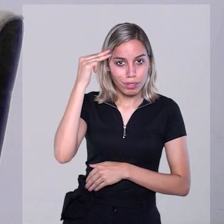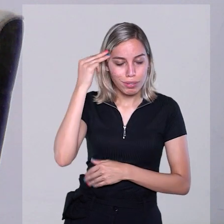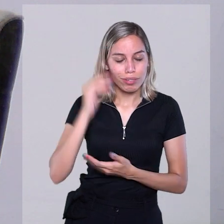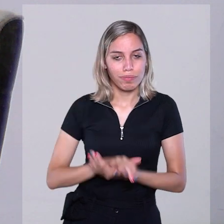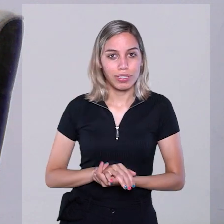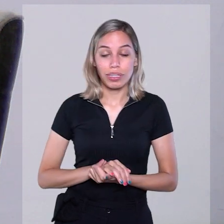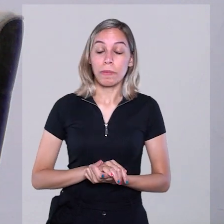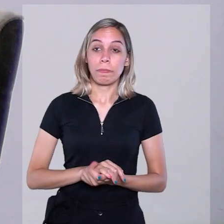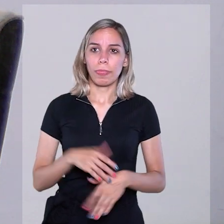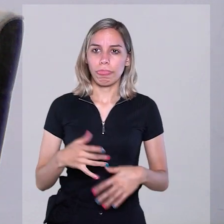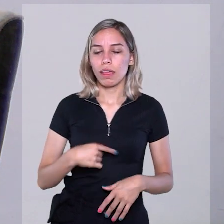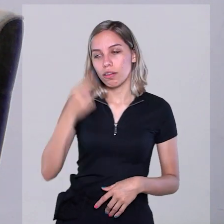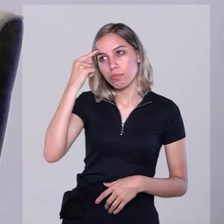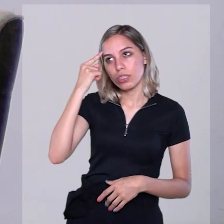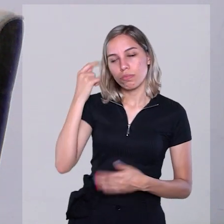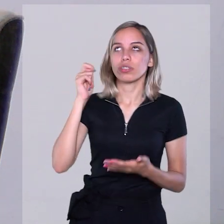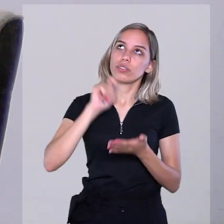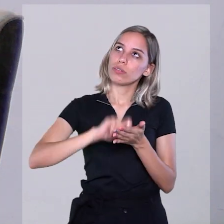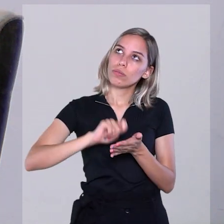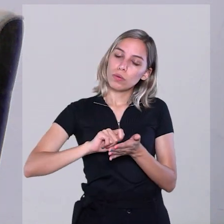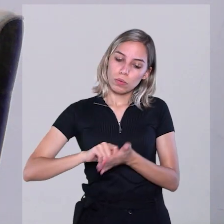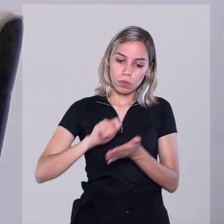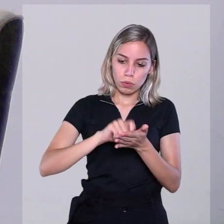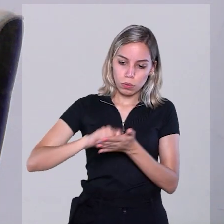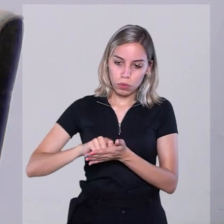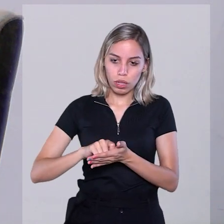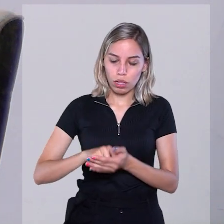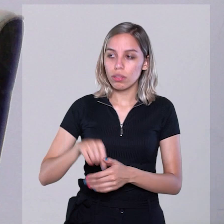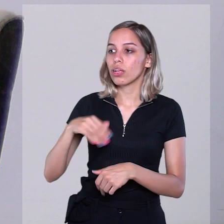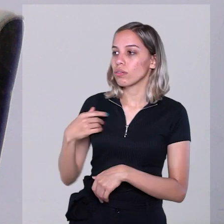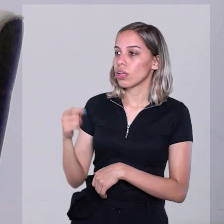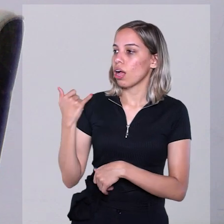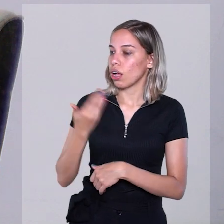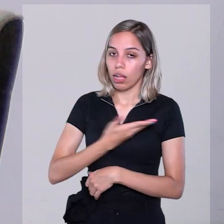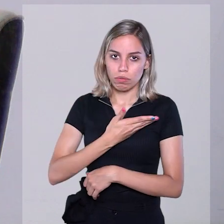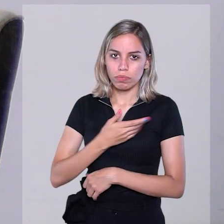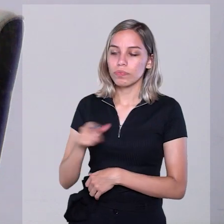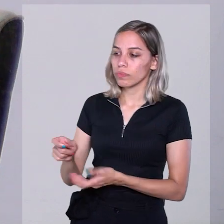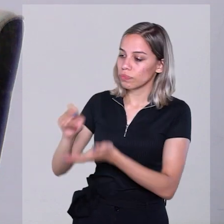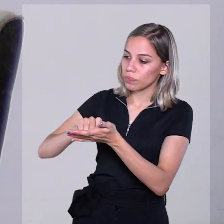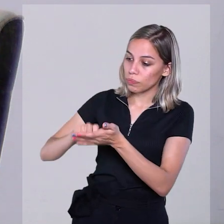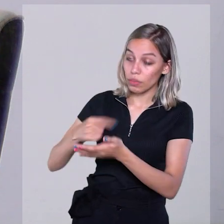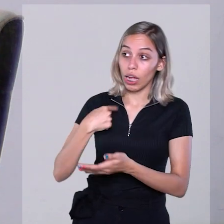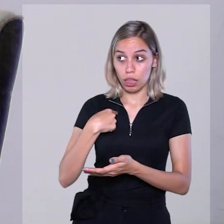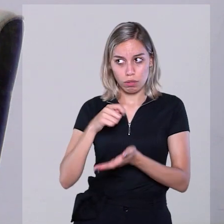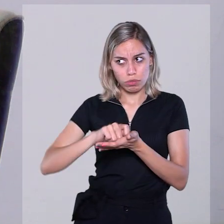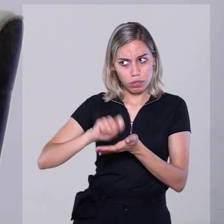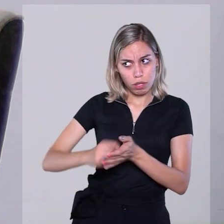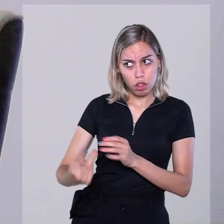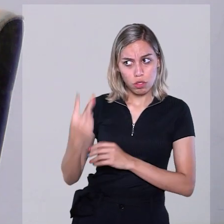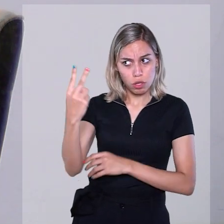dizia, estou escrevendo o meu livro de memórias e a história do Campo Alegre. Aí até que eu entendi, estou escrevendo 2 livros de